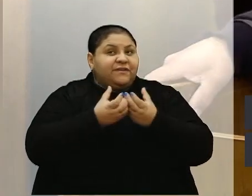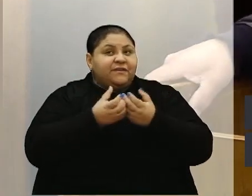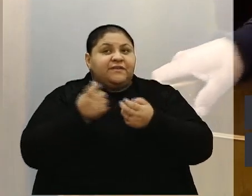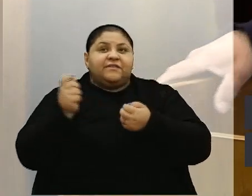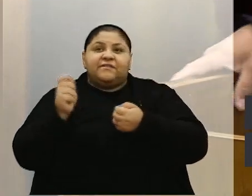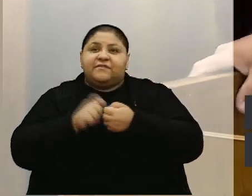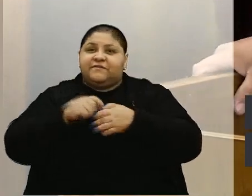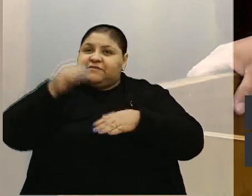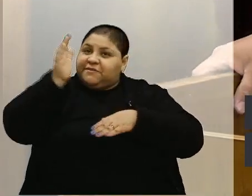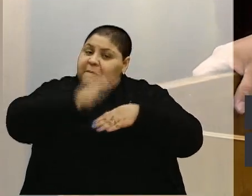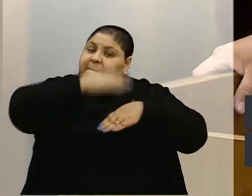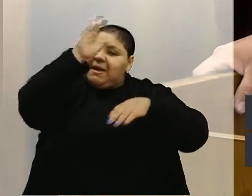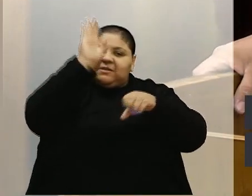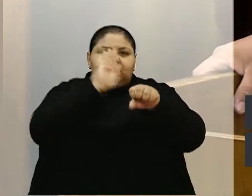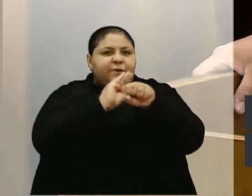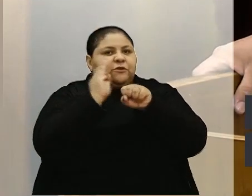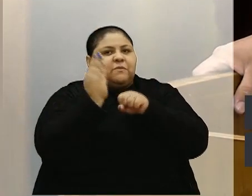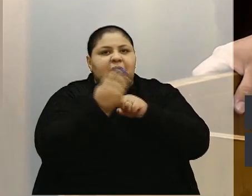Fazer mais pelos bairros.